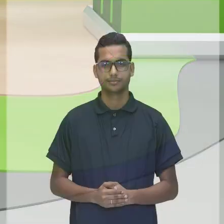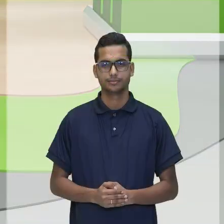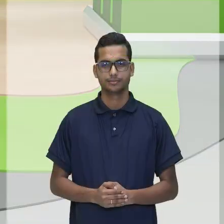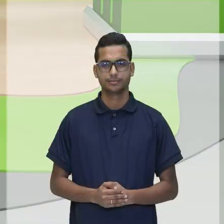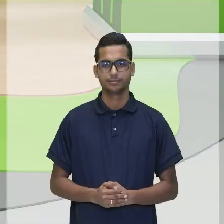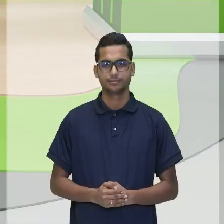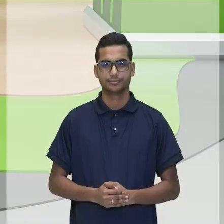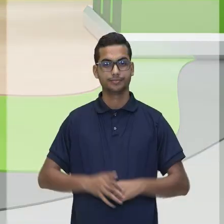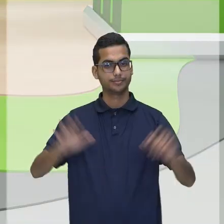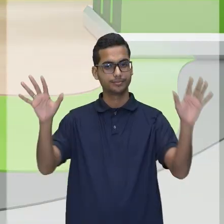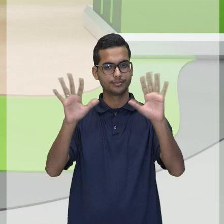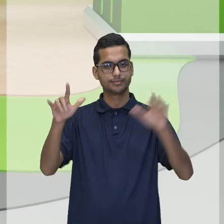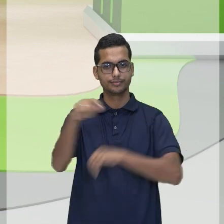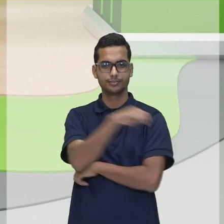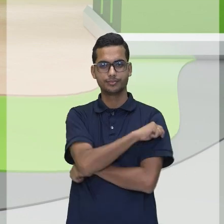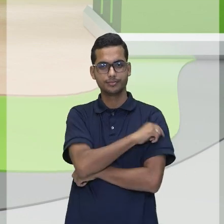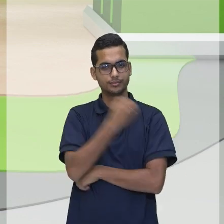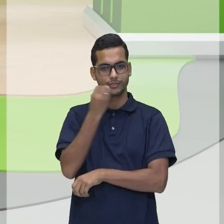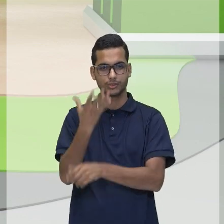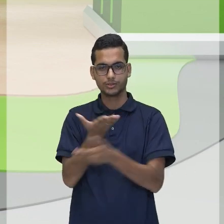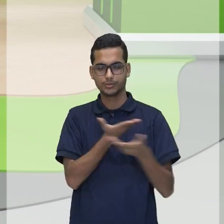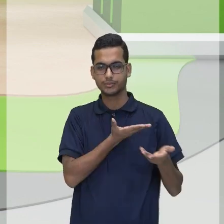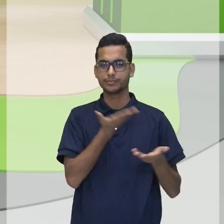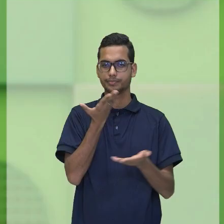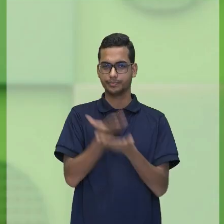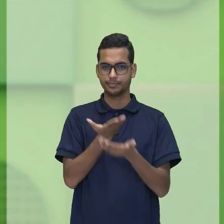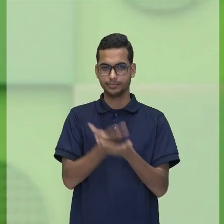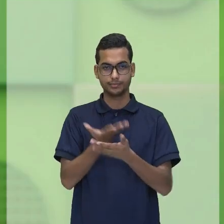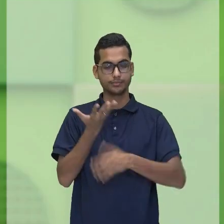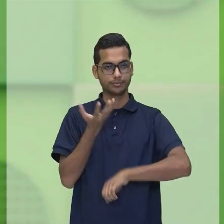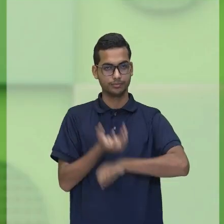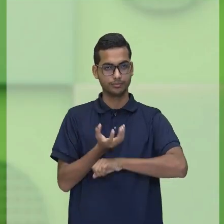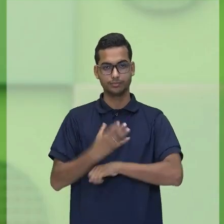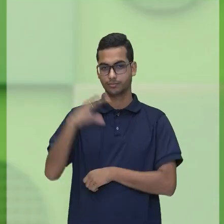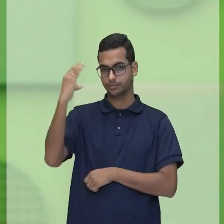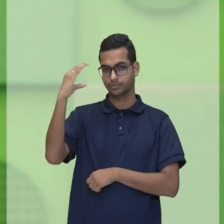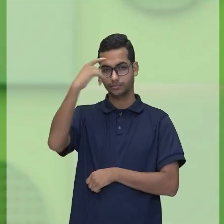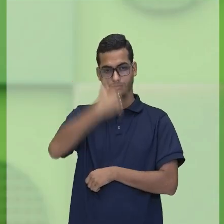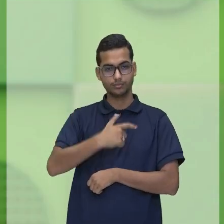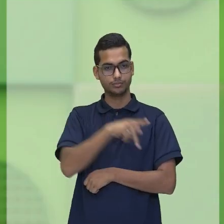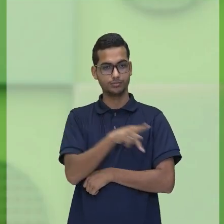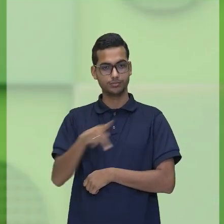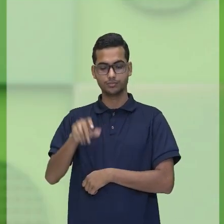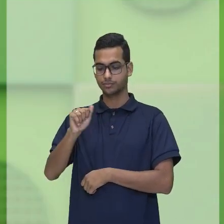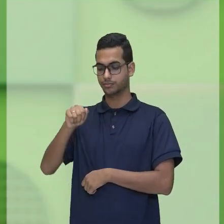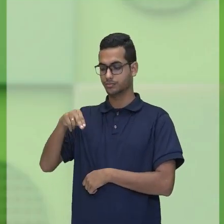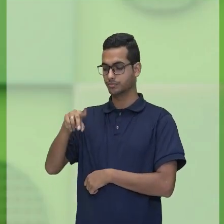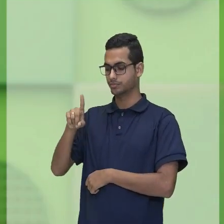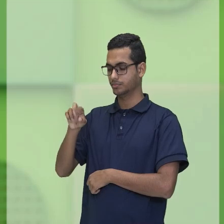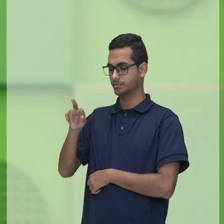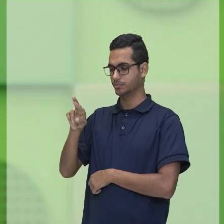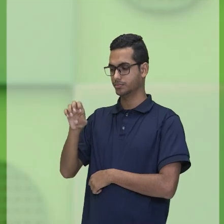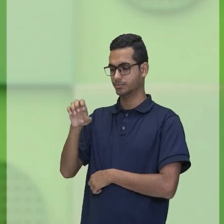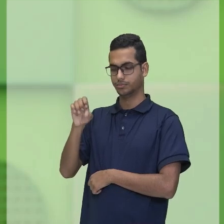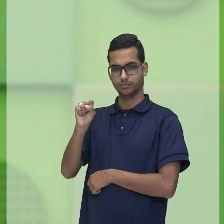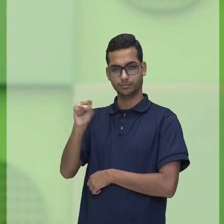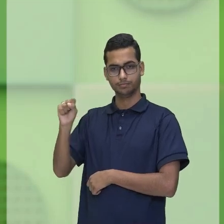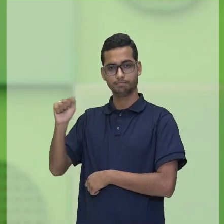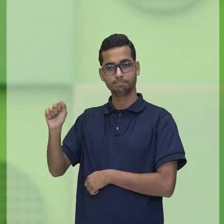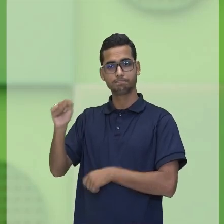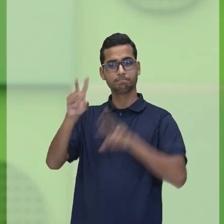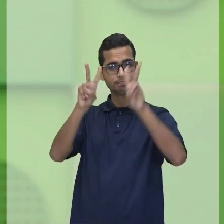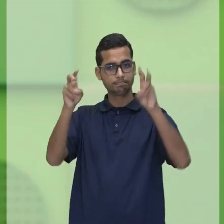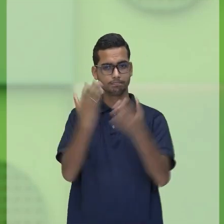Olá, alunos, sejam muito bem-vindos a mais uma aula de ciências. Eu sou a professora Andressa Primavera e nesse momento vamos ver o objeto